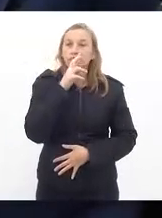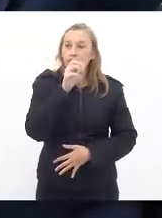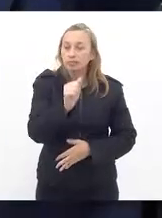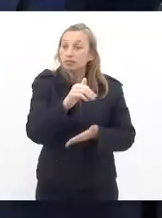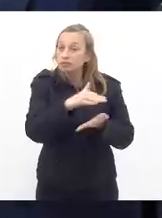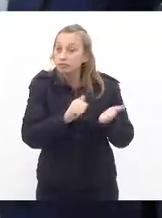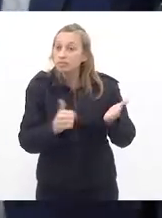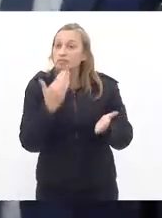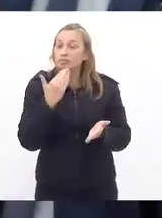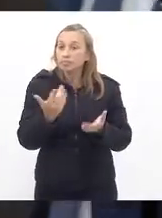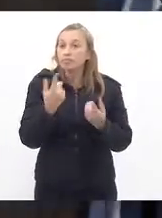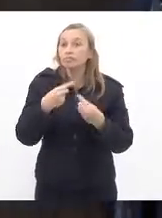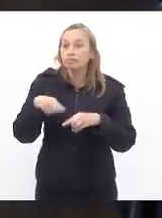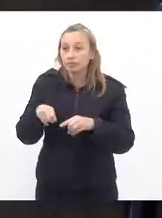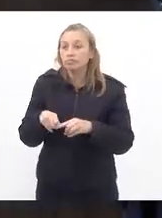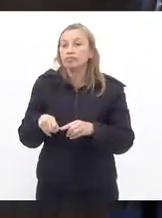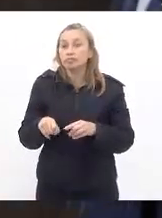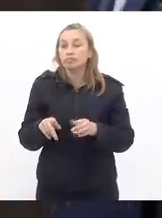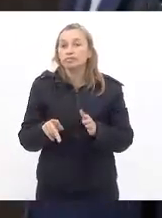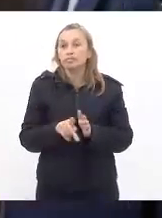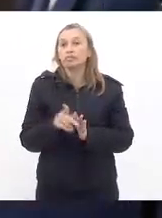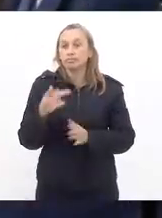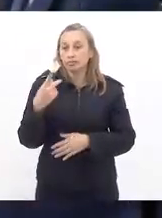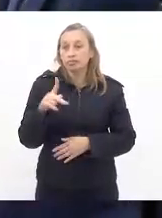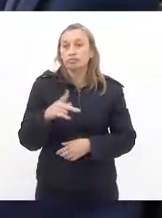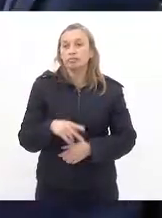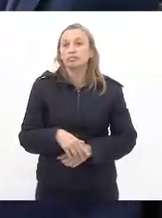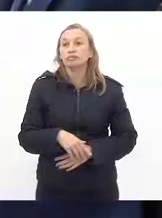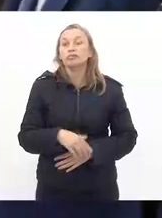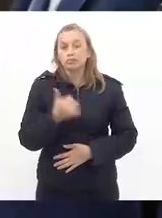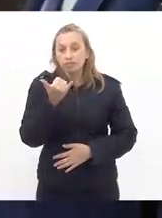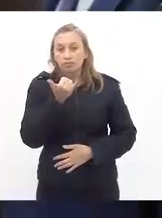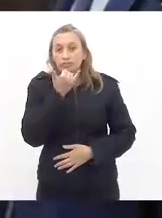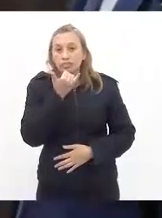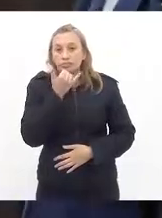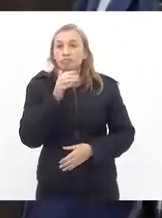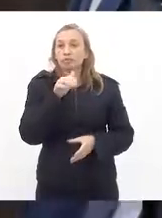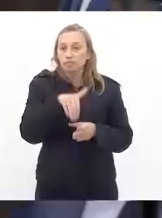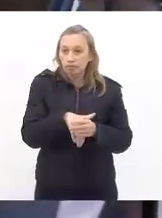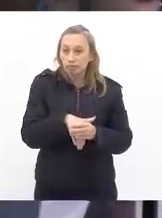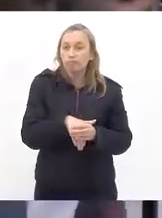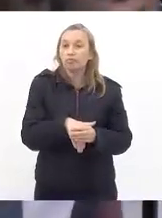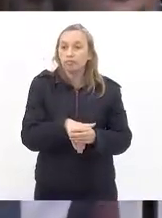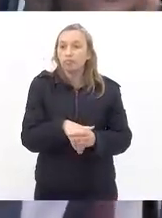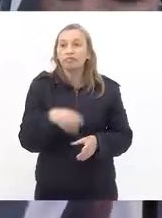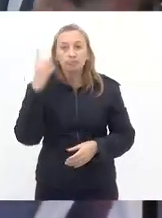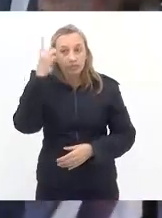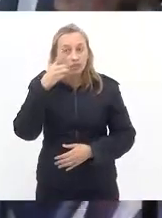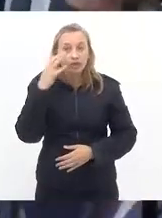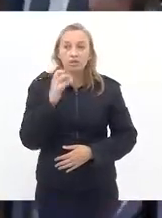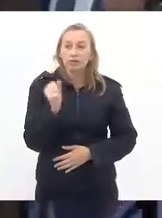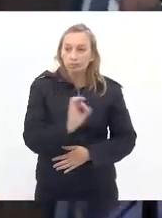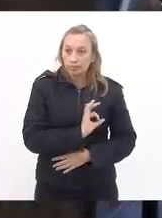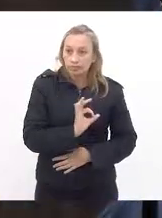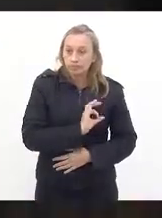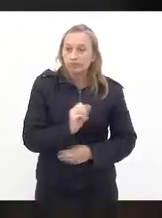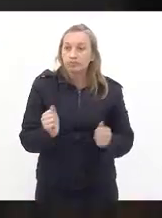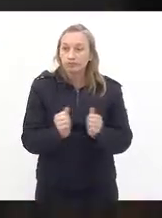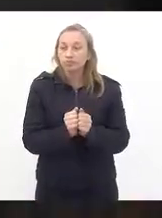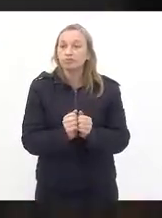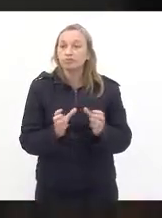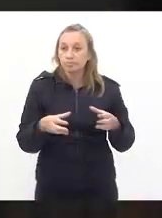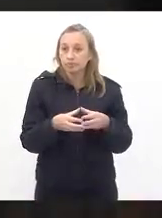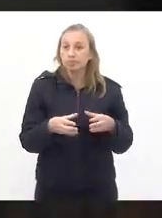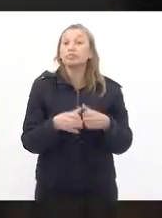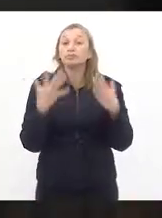e retirou o pedido tiver gente dele a gente ficou prevalecendo o voto Ok a deputada Martha Rocha com os